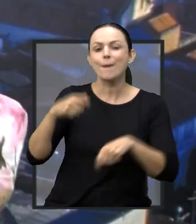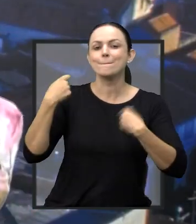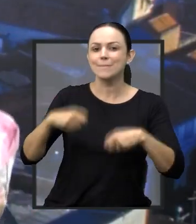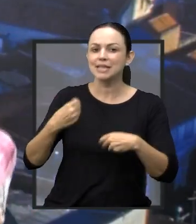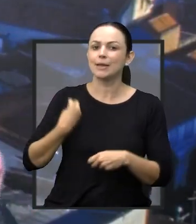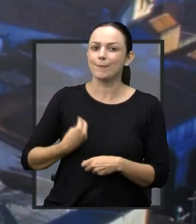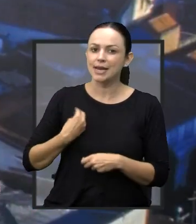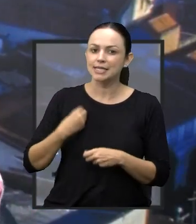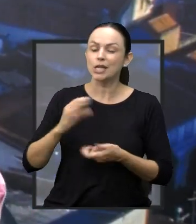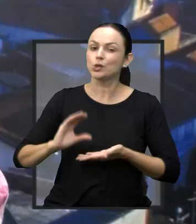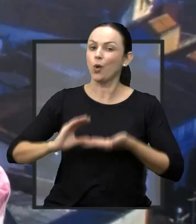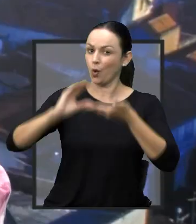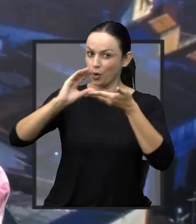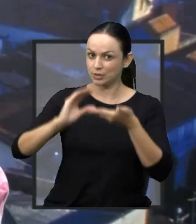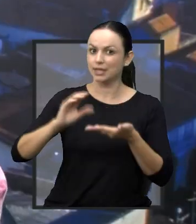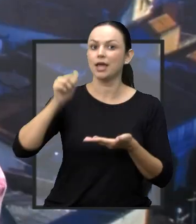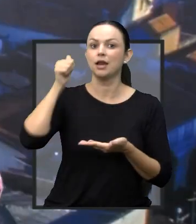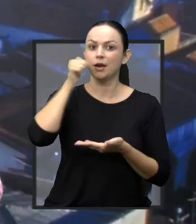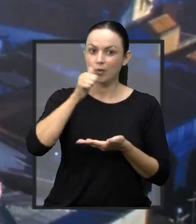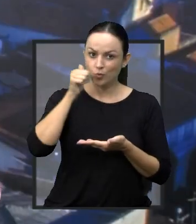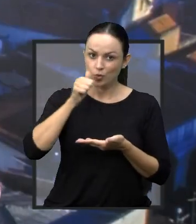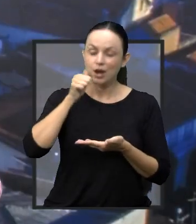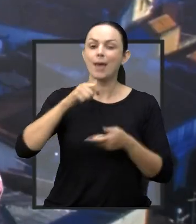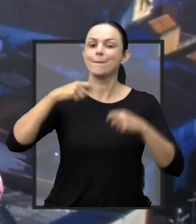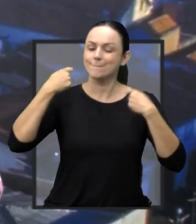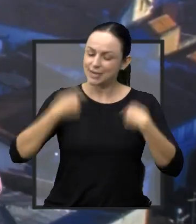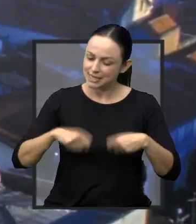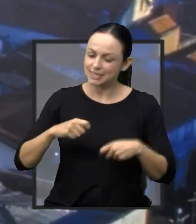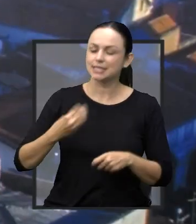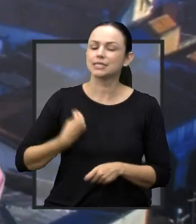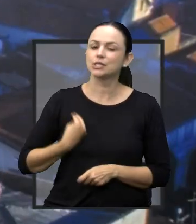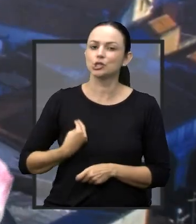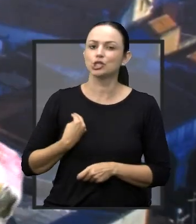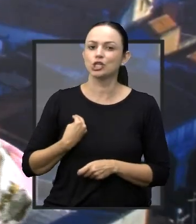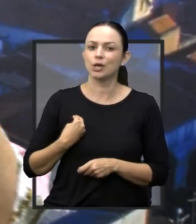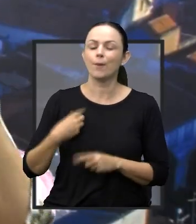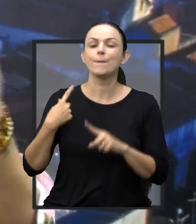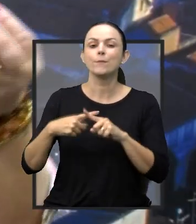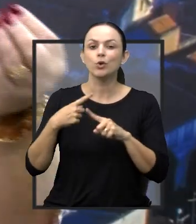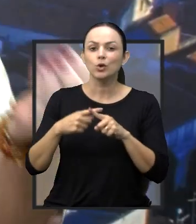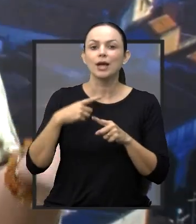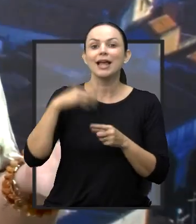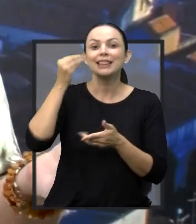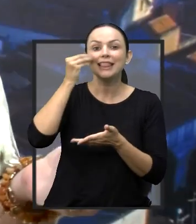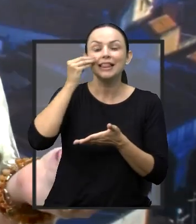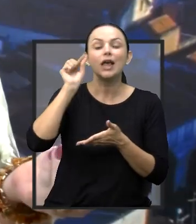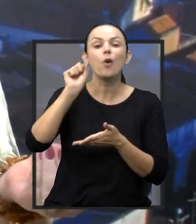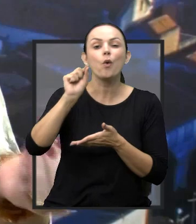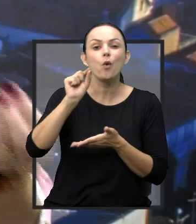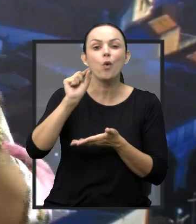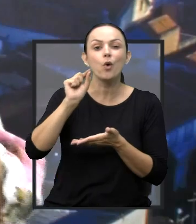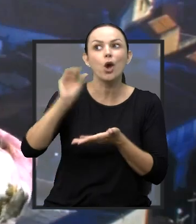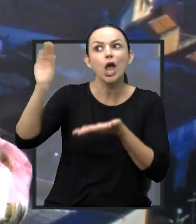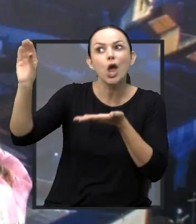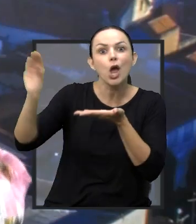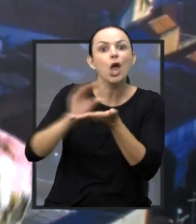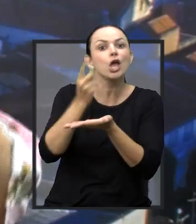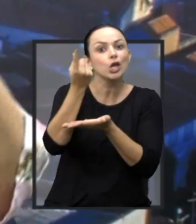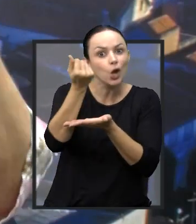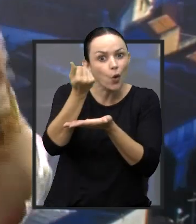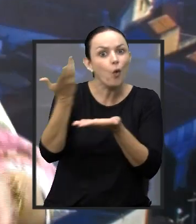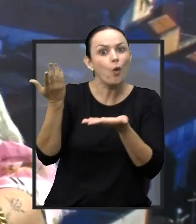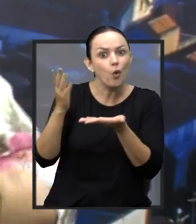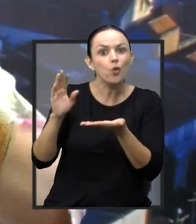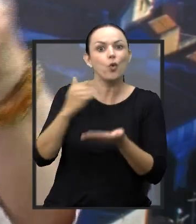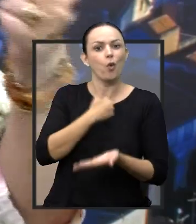presente e o Conselho Municipal da Mulher precisa existir, até para a gente buscar recursos